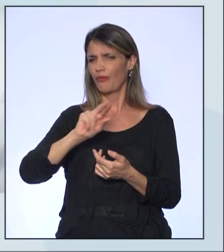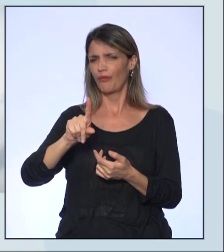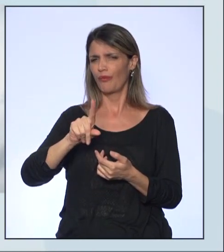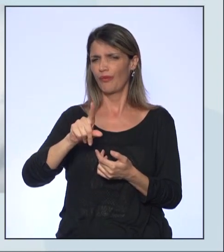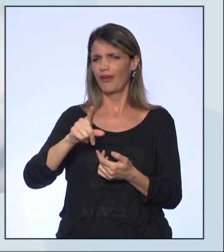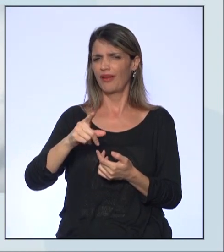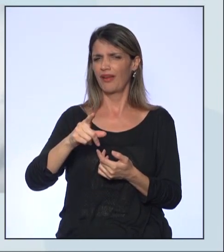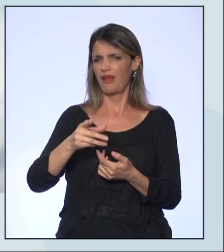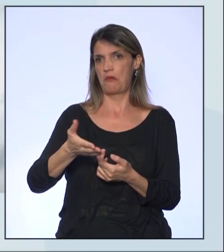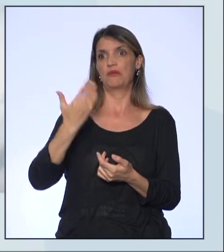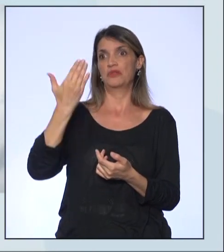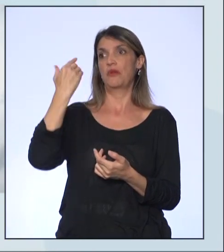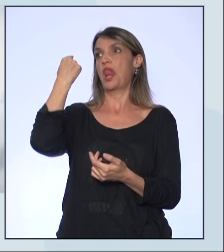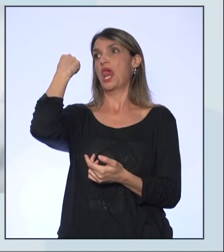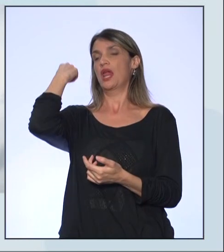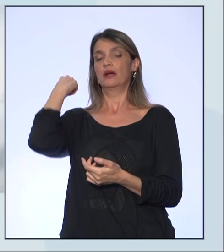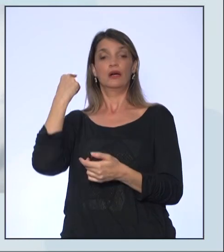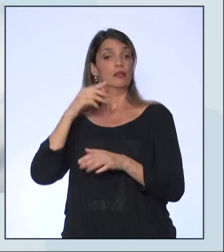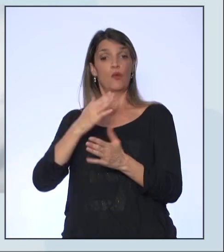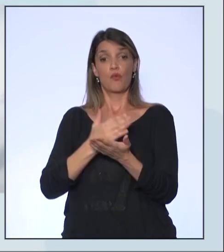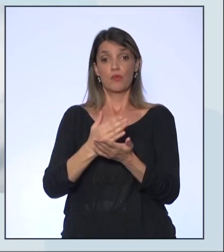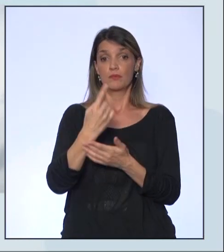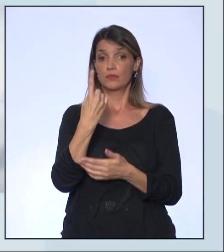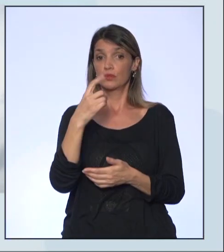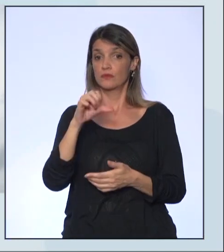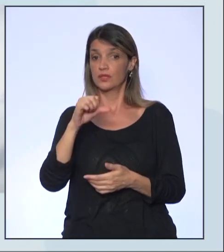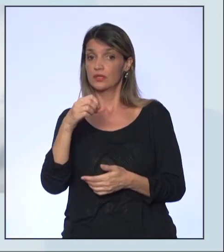apenas em 1937. Ou seja, né,